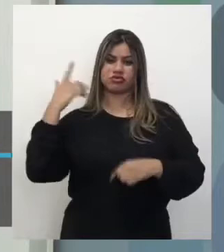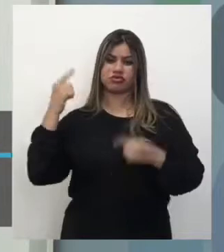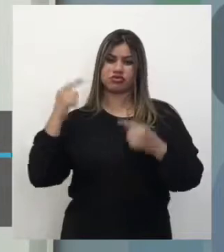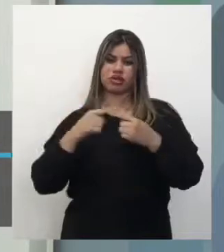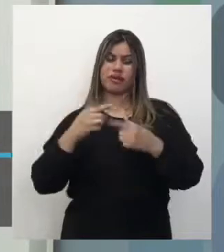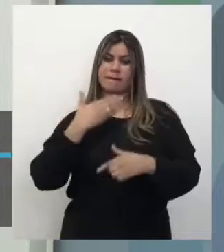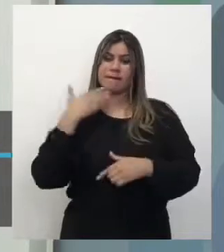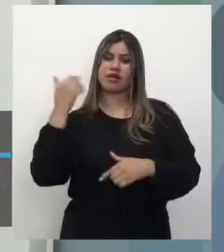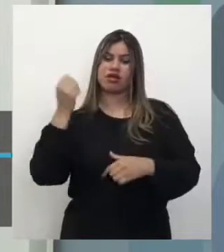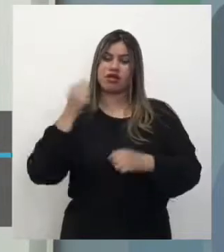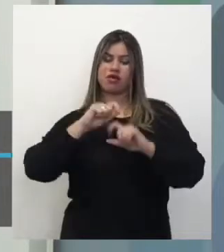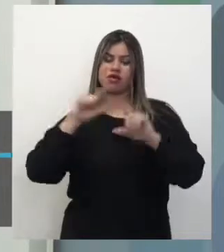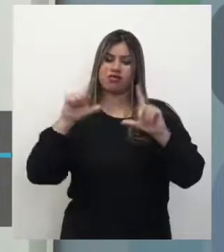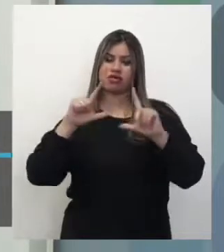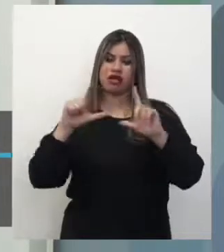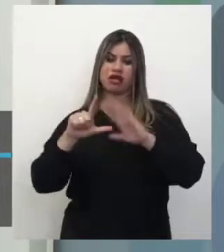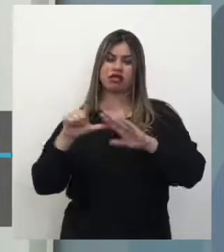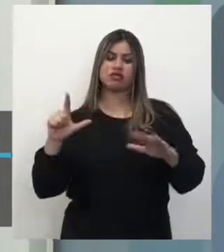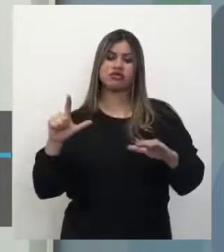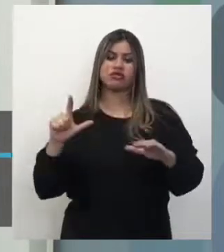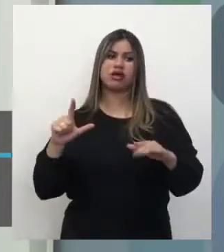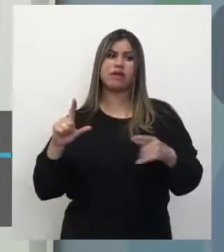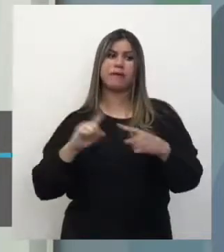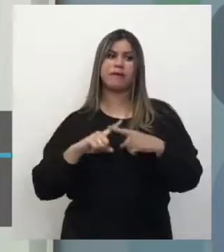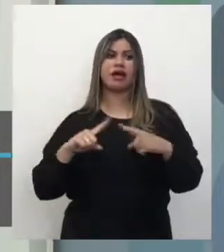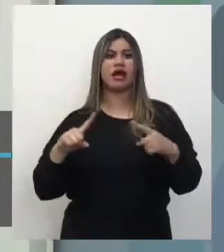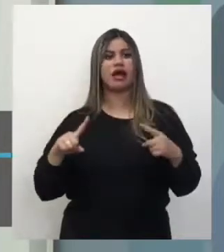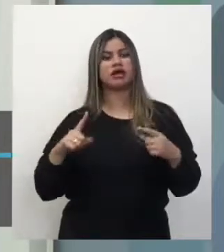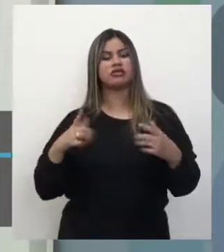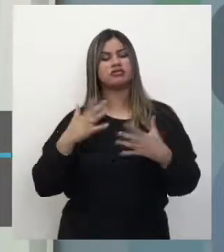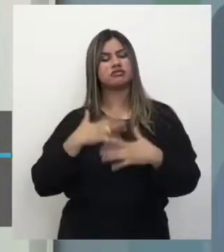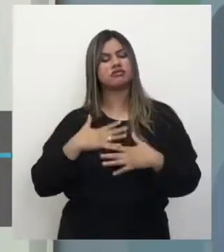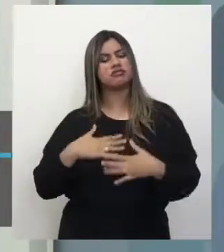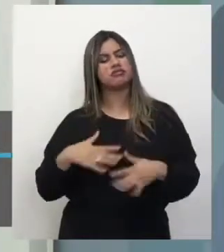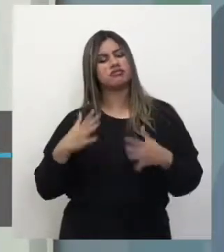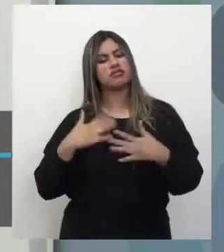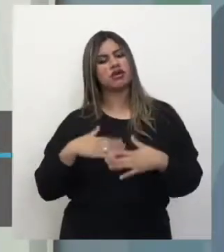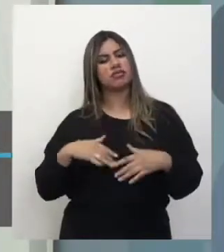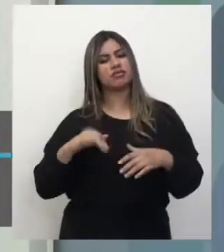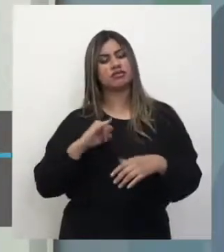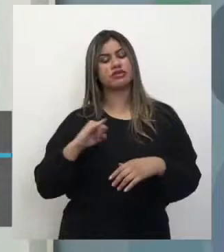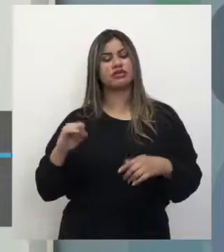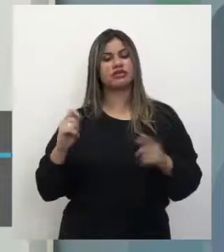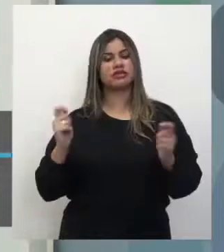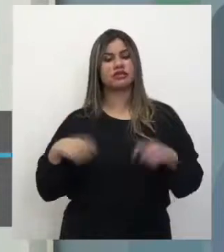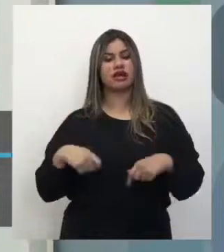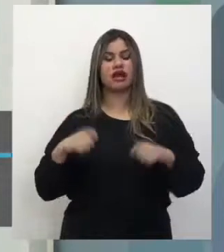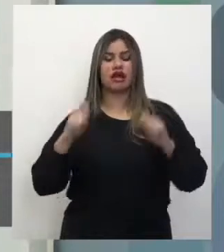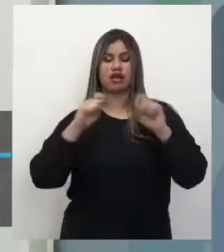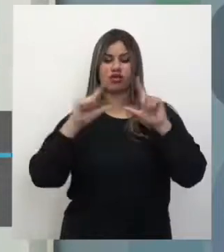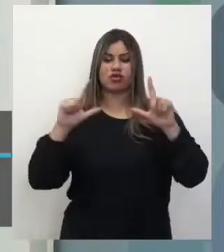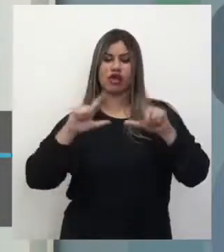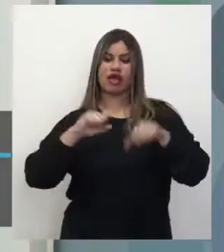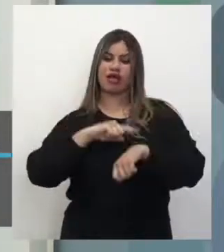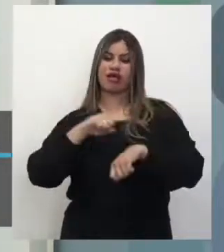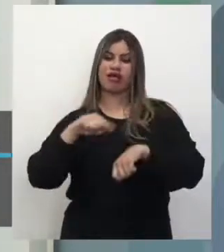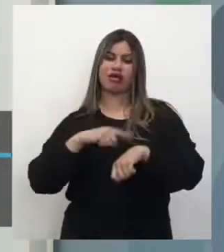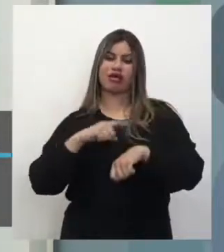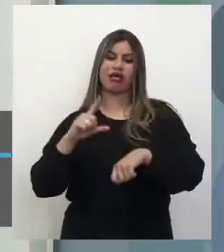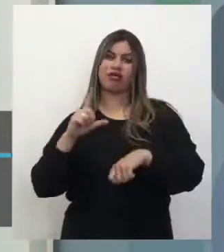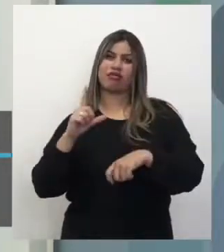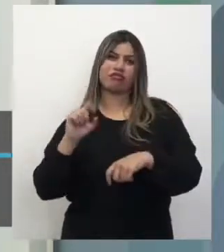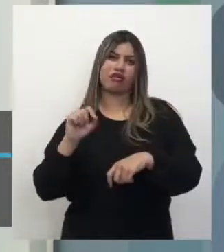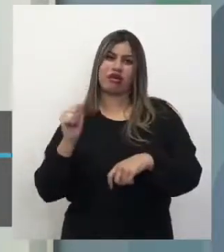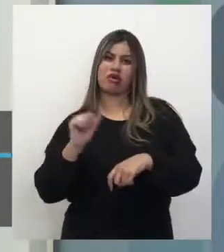melhor acordar cedo, sendo que muitas vezes eu me sentiria muito mais à vontade se eu pudesse acordar tarde. Até confessando, eu, por exemplo, eu sou um